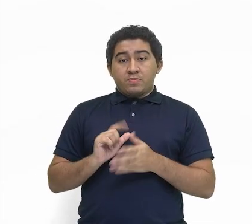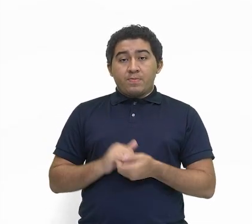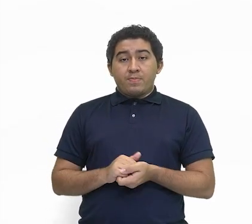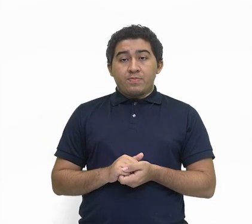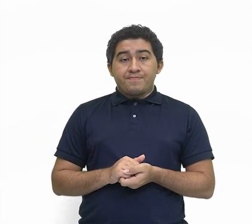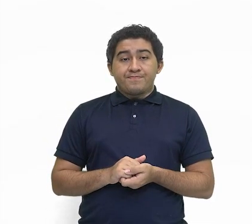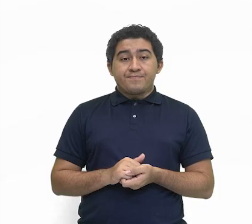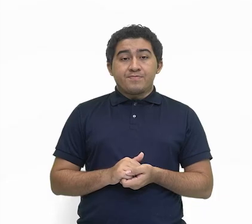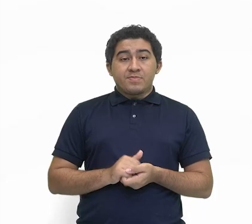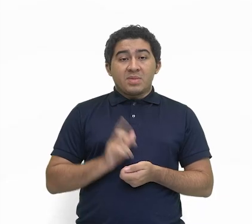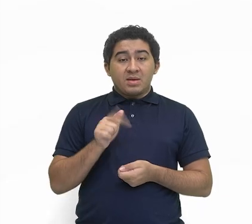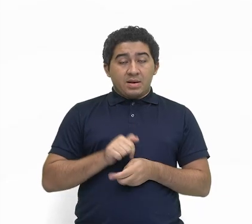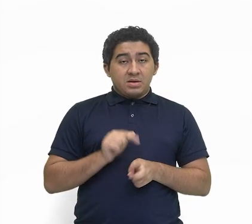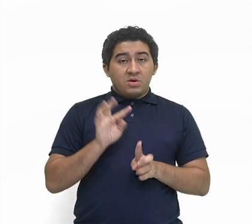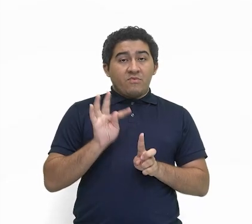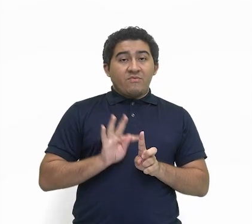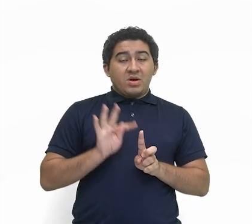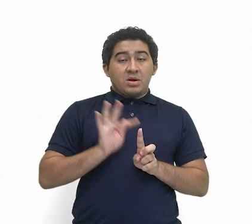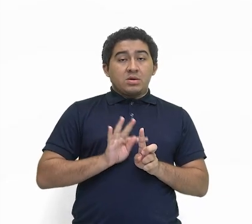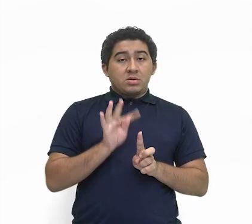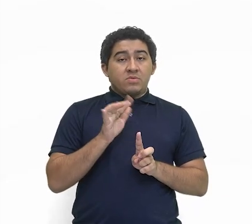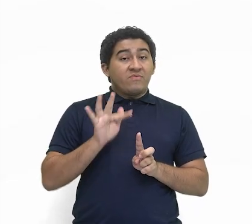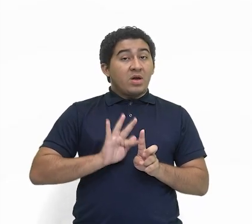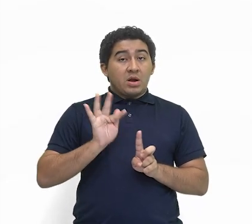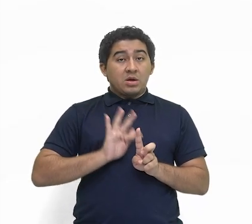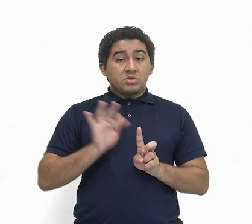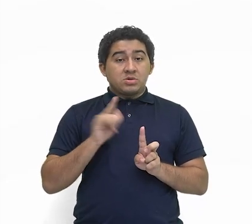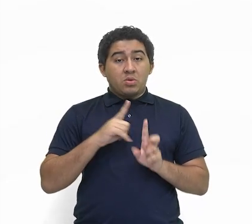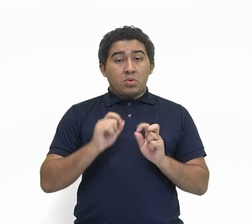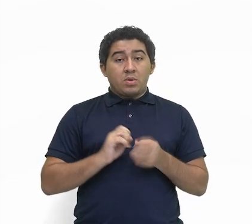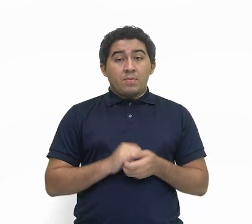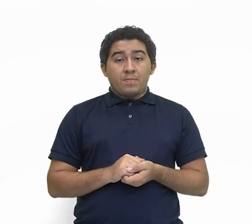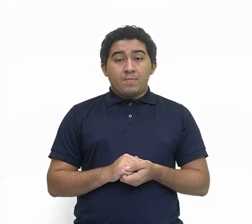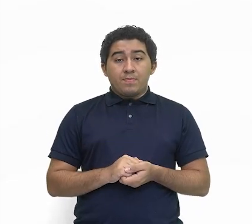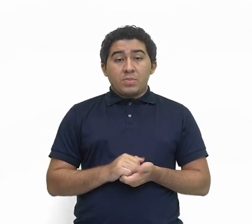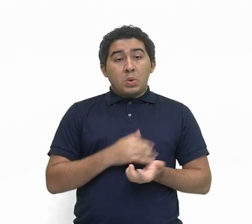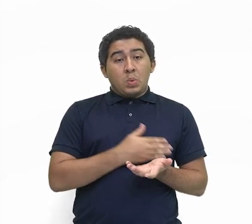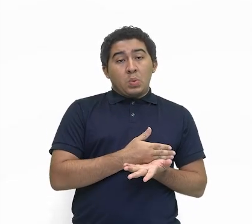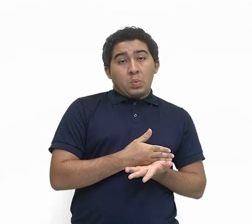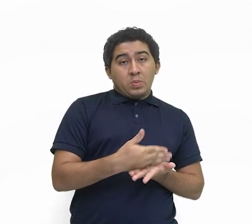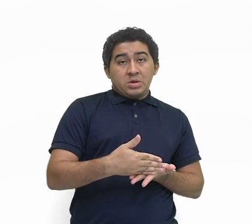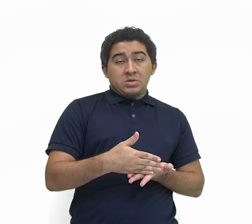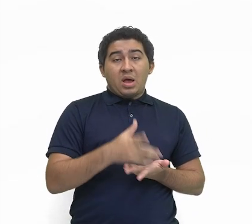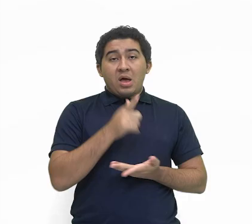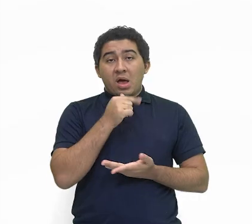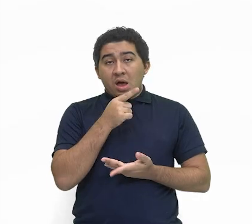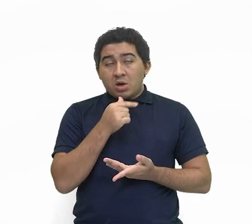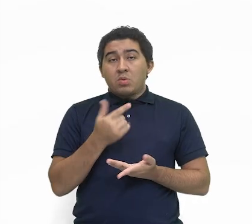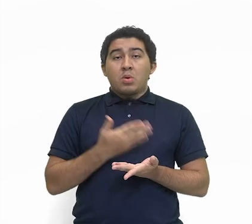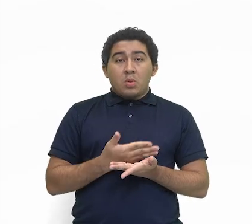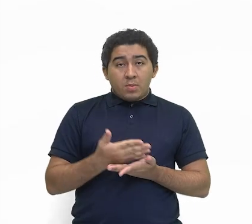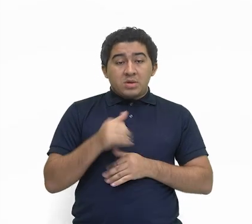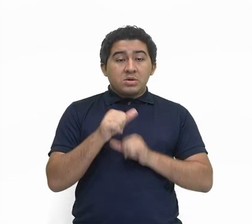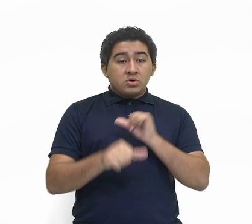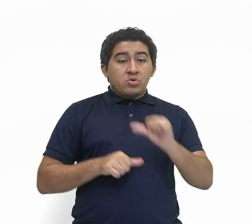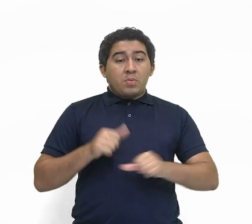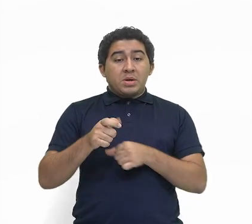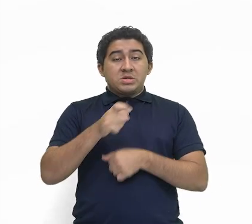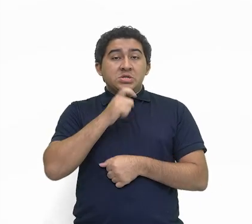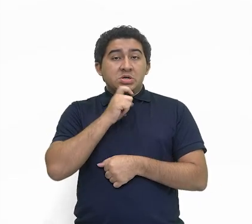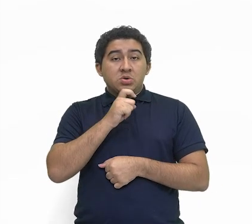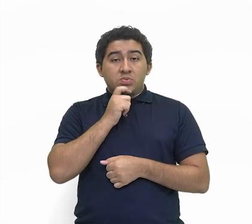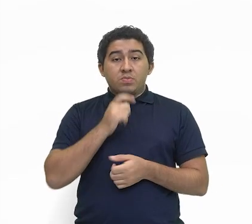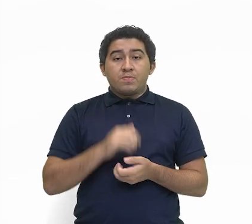escala, Fahrenheit adota para o ponto de fusão, lembra? O ponto de fusão é aquele ponto em que a água vira gelo.